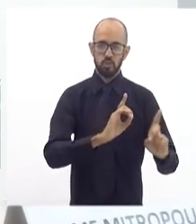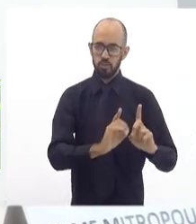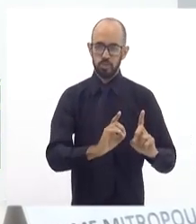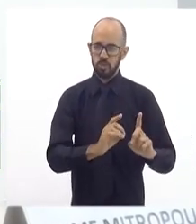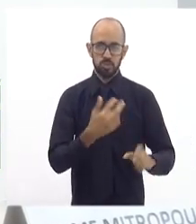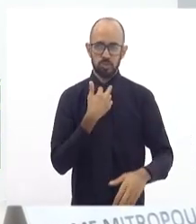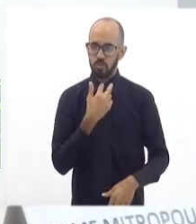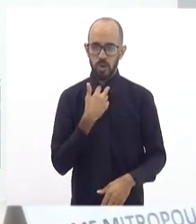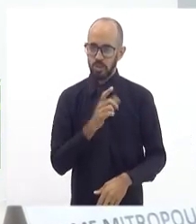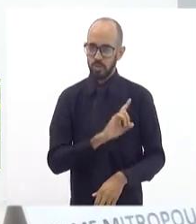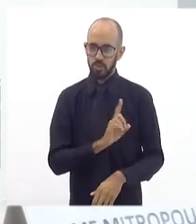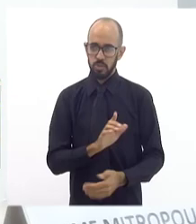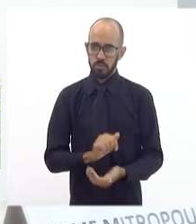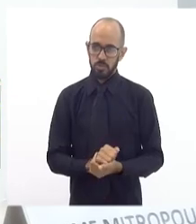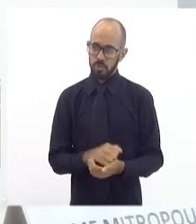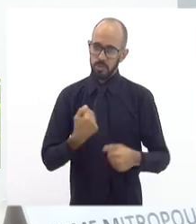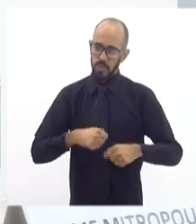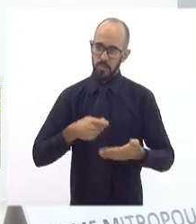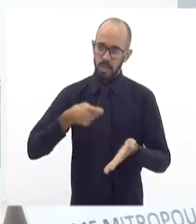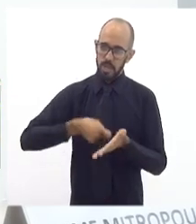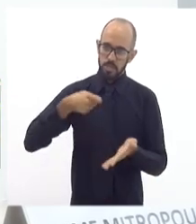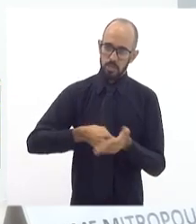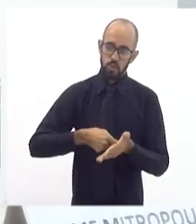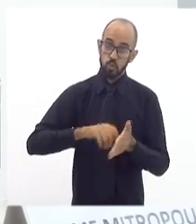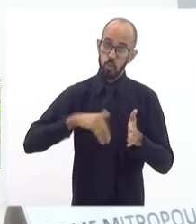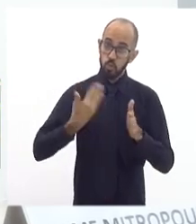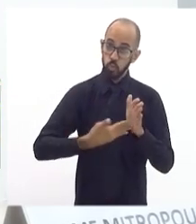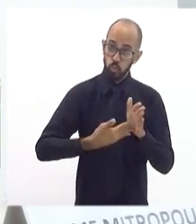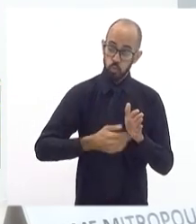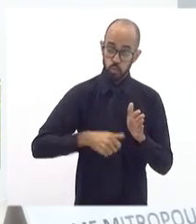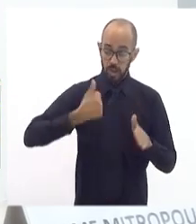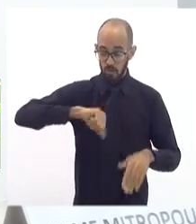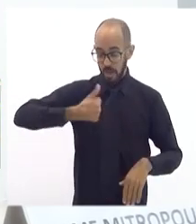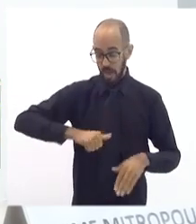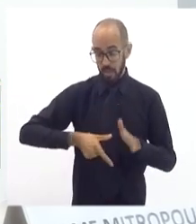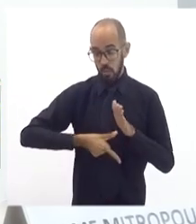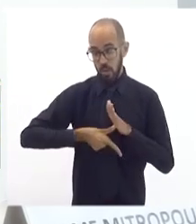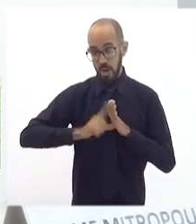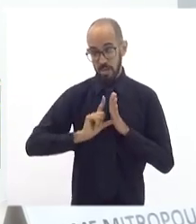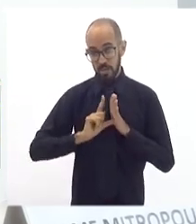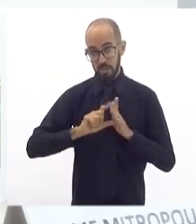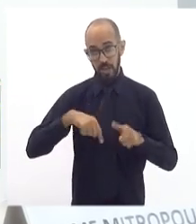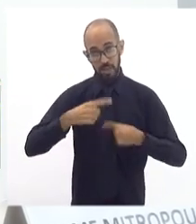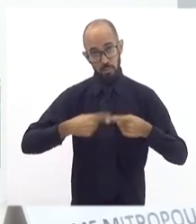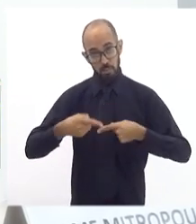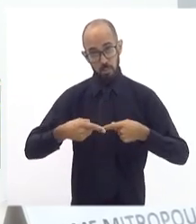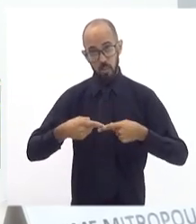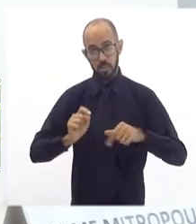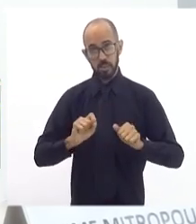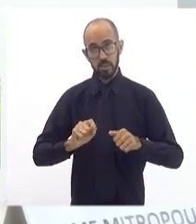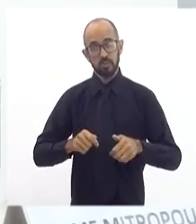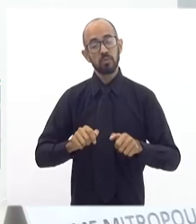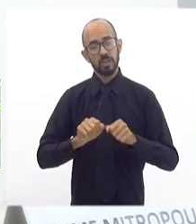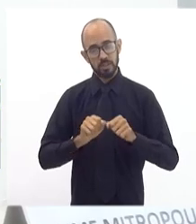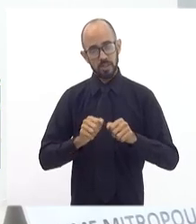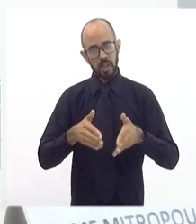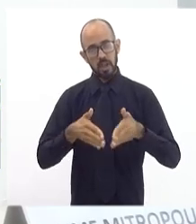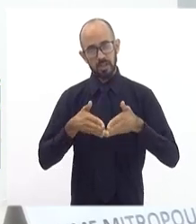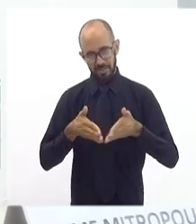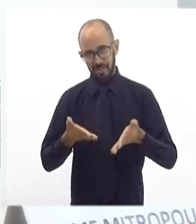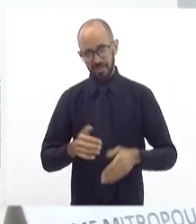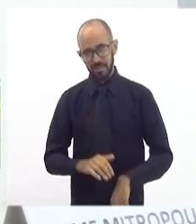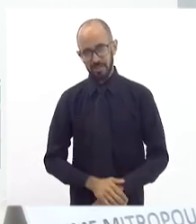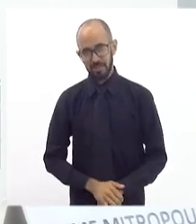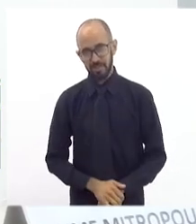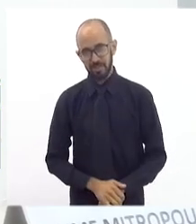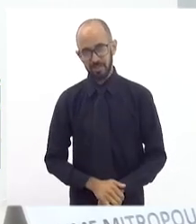que for deveria ter exigido tudo estudar tudo avaliado discutido para só depois emitir a licença Não foi o